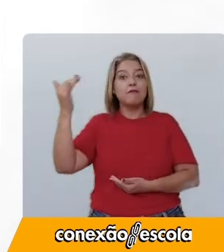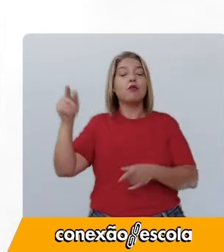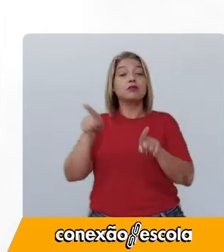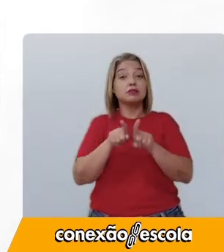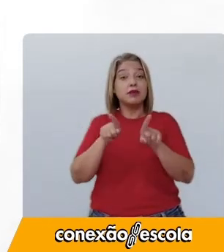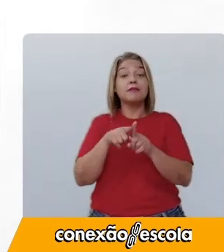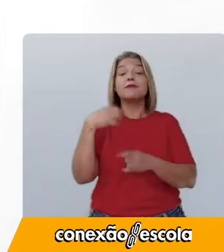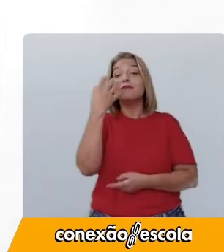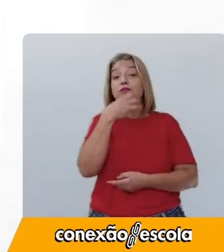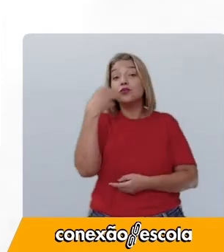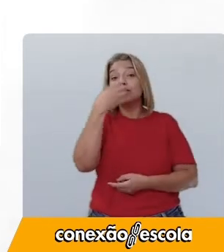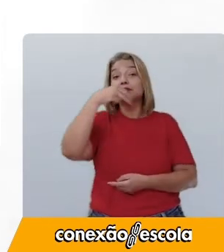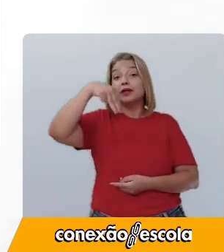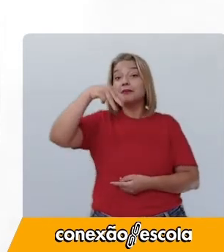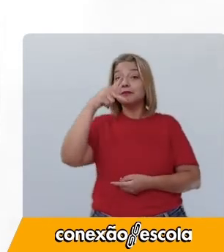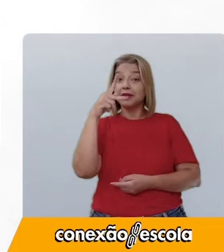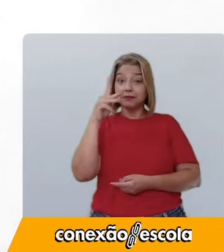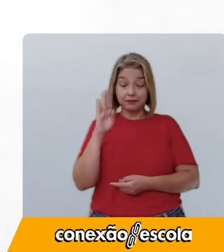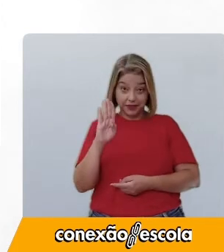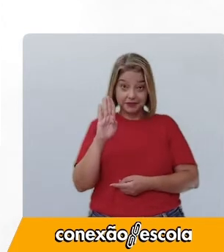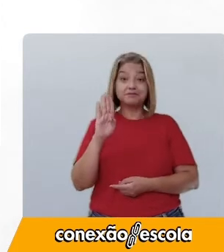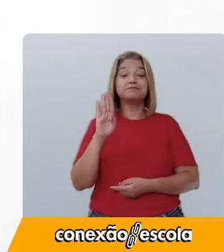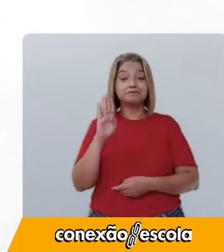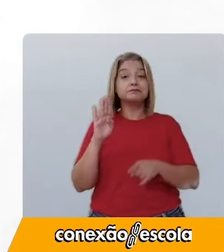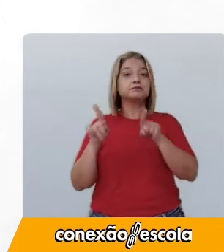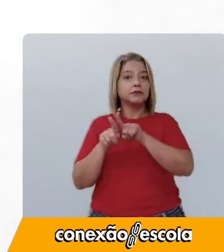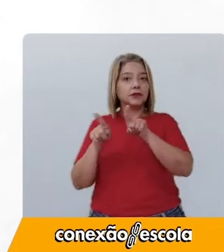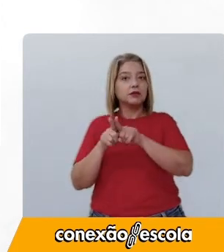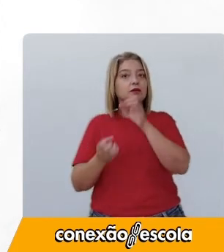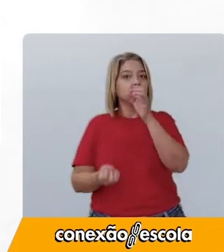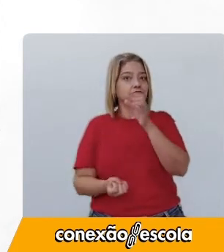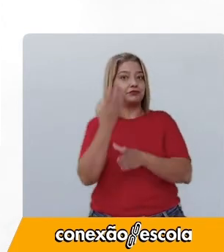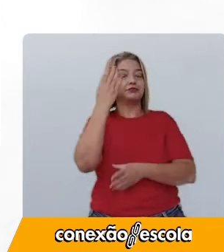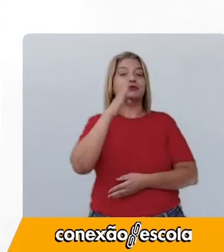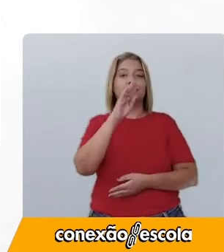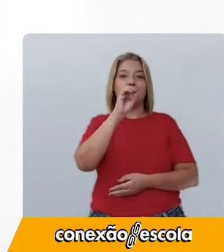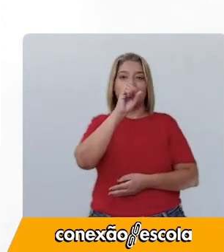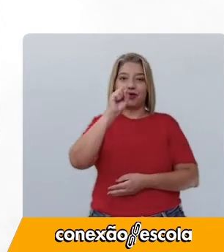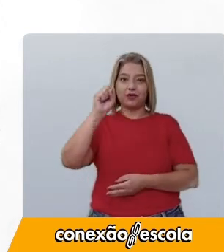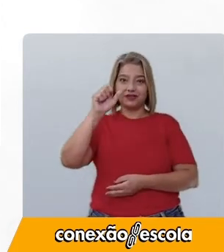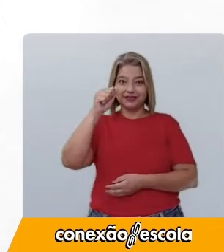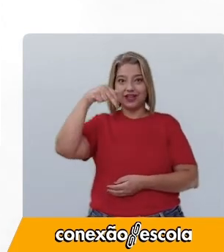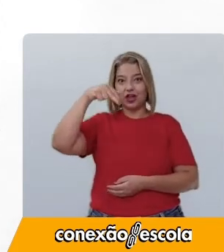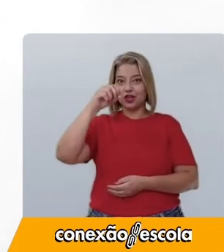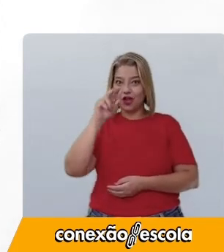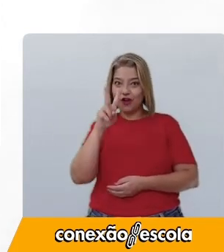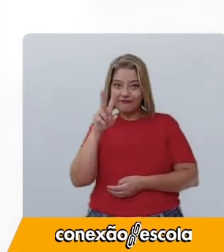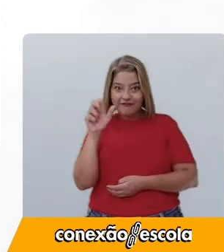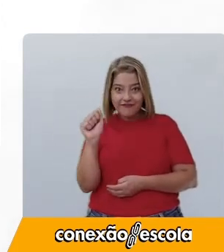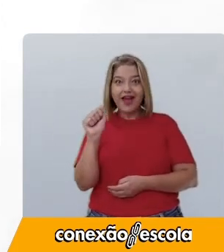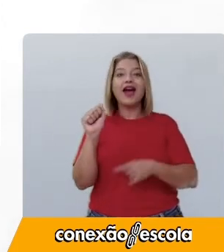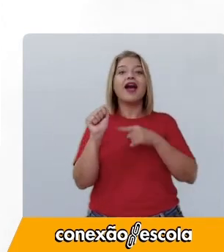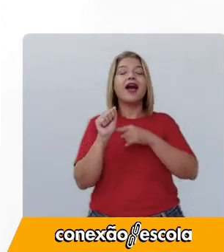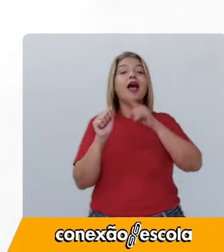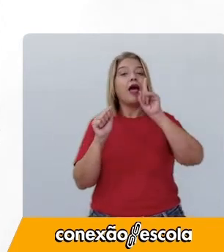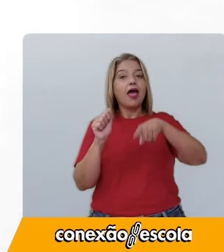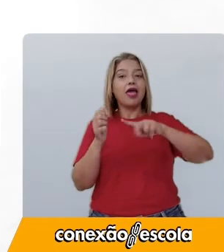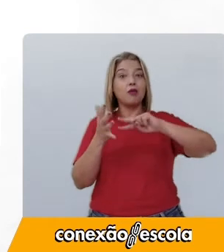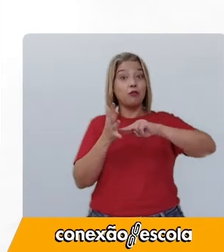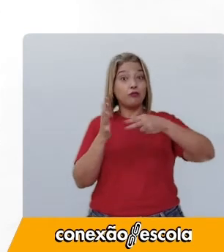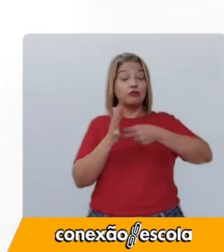popular brasileira, além de ter sido um dos fundadores da Bossa Nova. Bossa Nova foi um